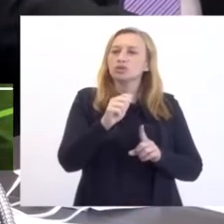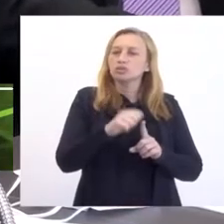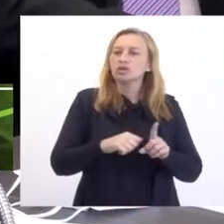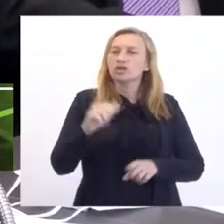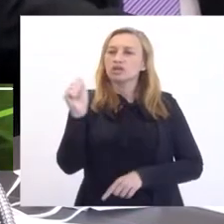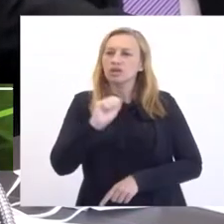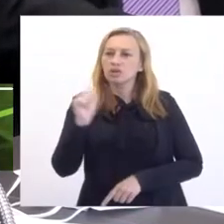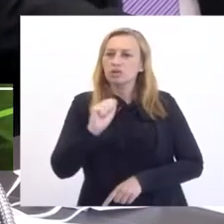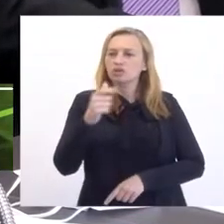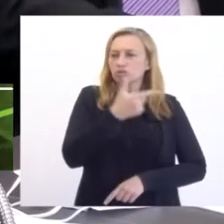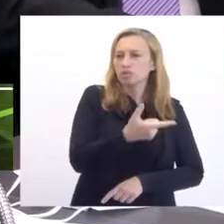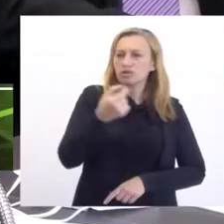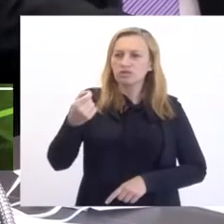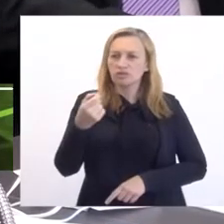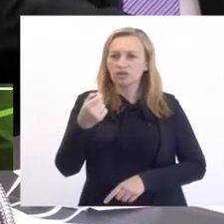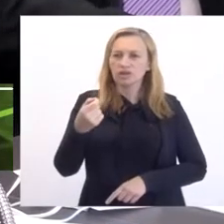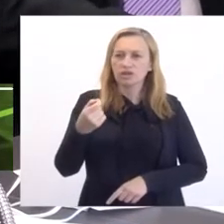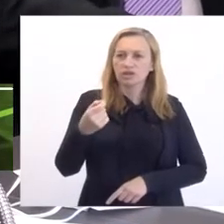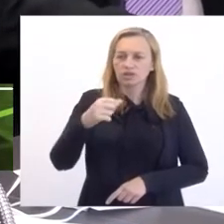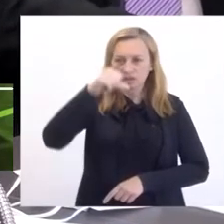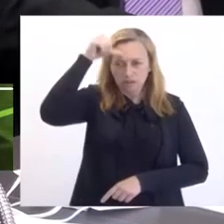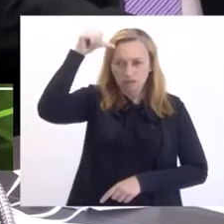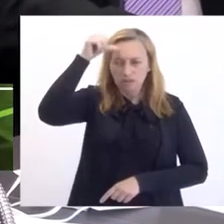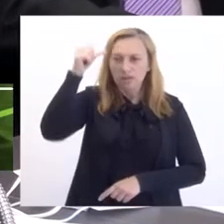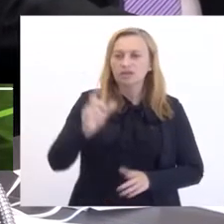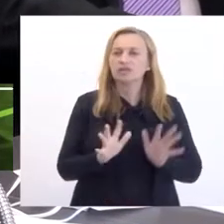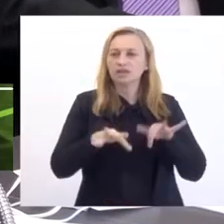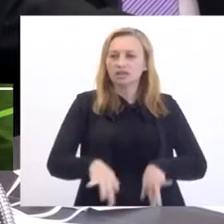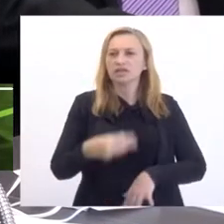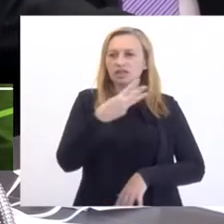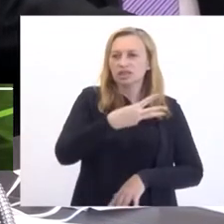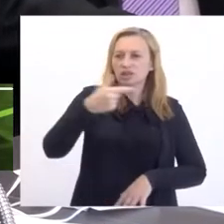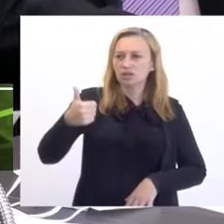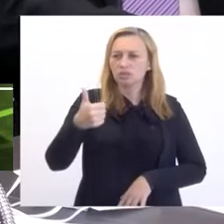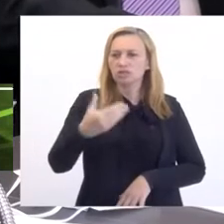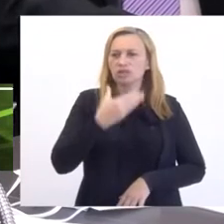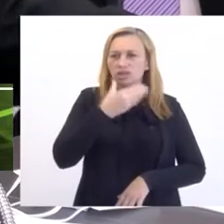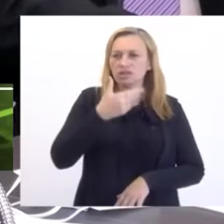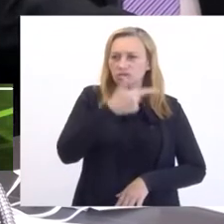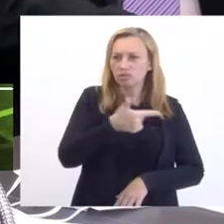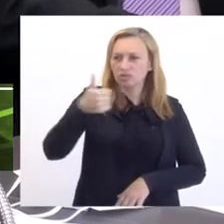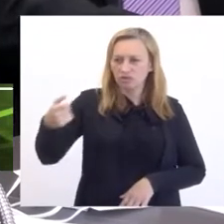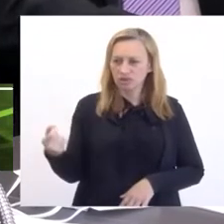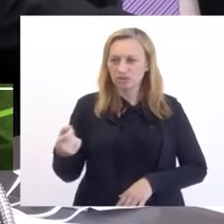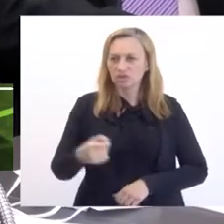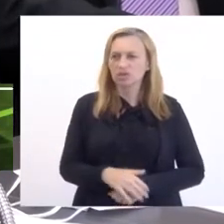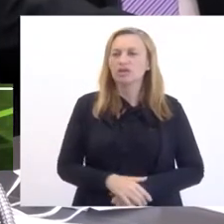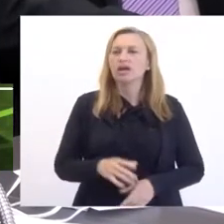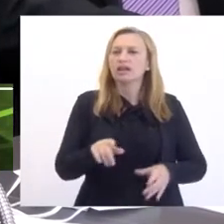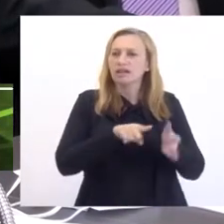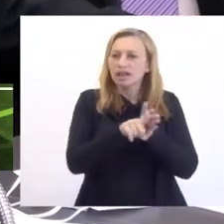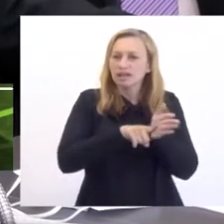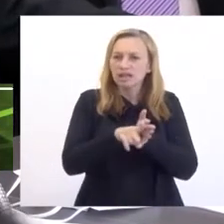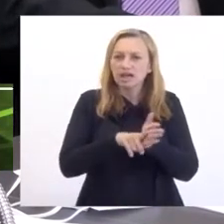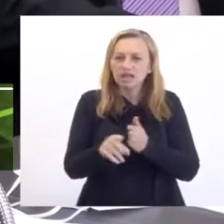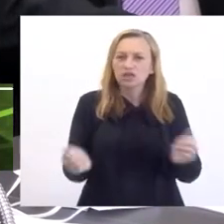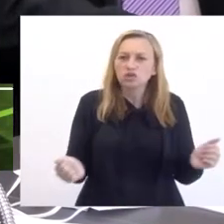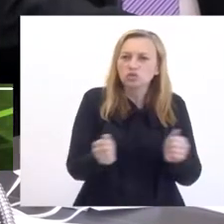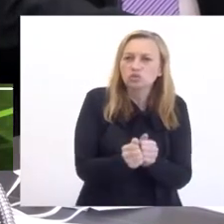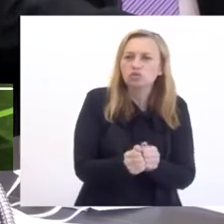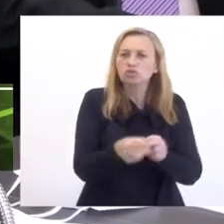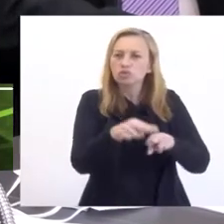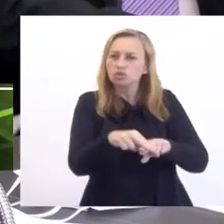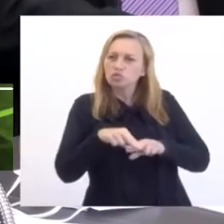31/12/2020, referente ao exercício financeiro encerrado em 31 de dezembro de 2020, analisadas conjuntamente pelas